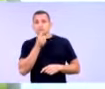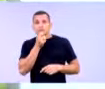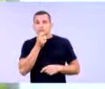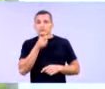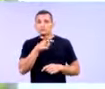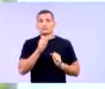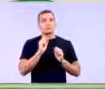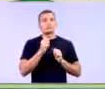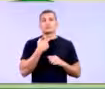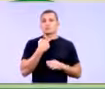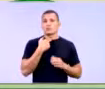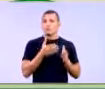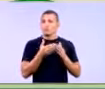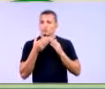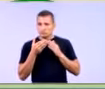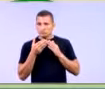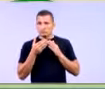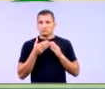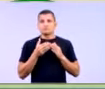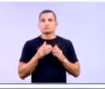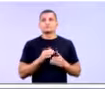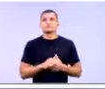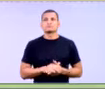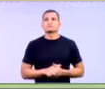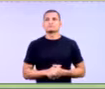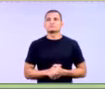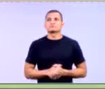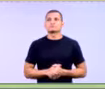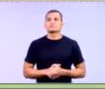equivalência com validação.